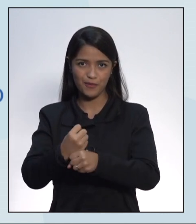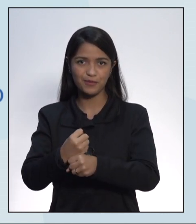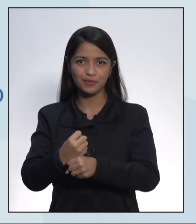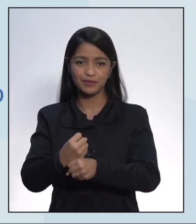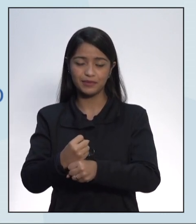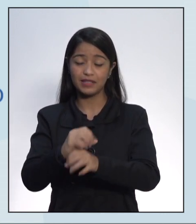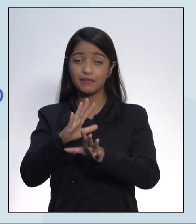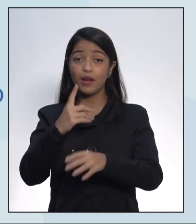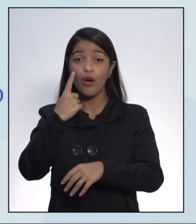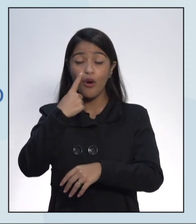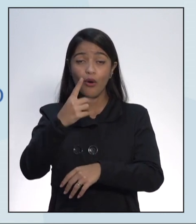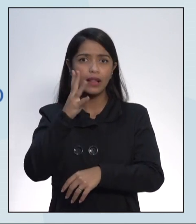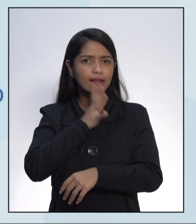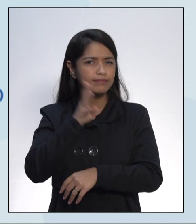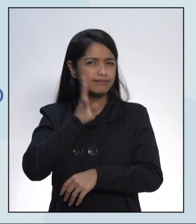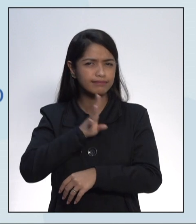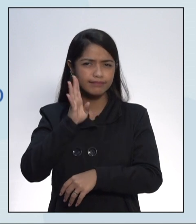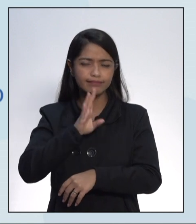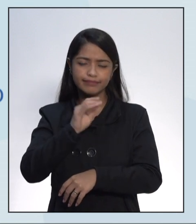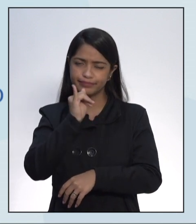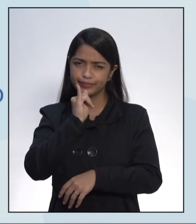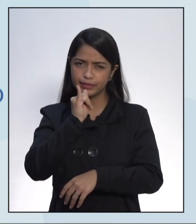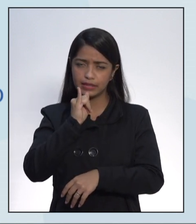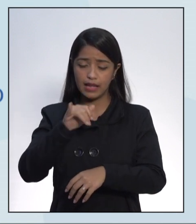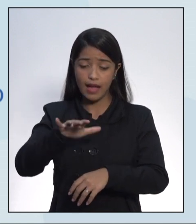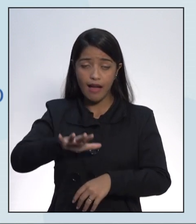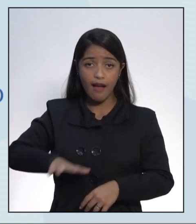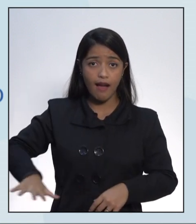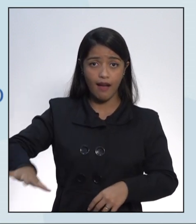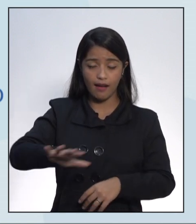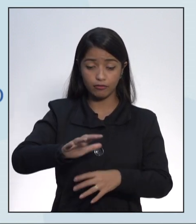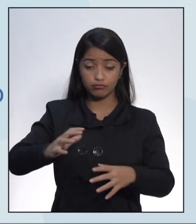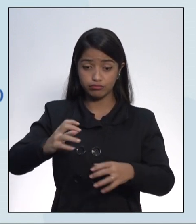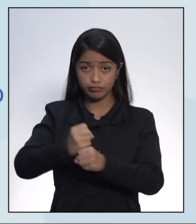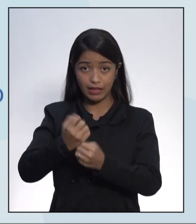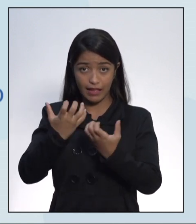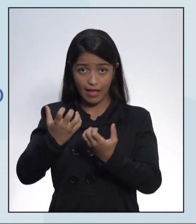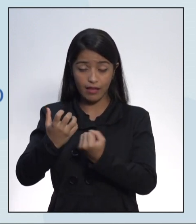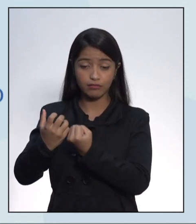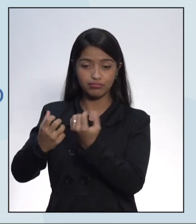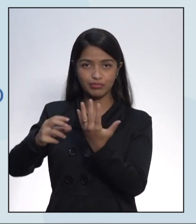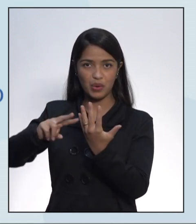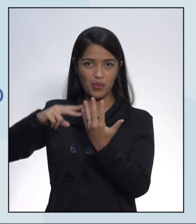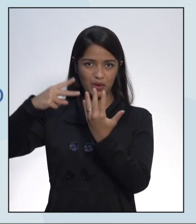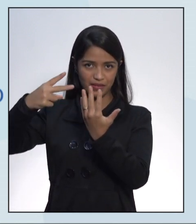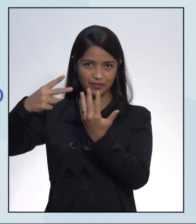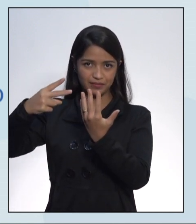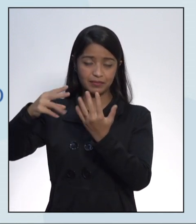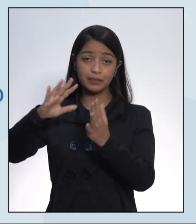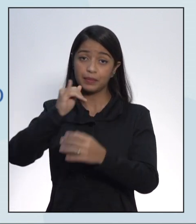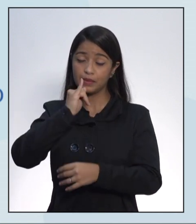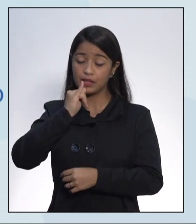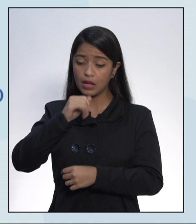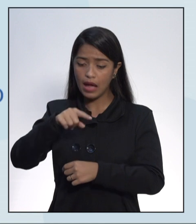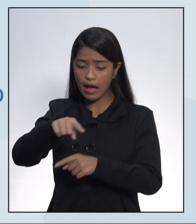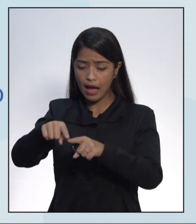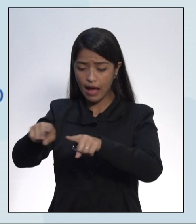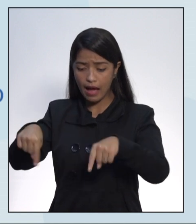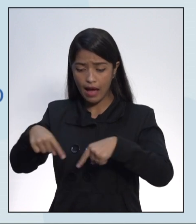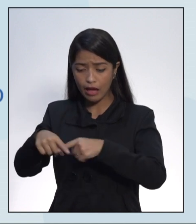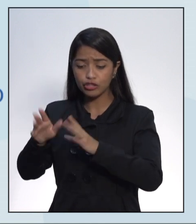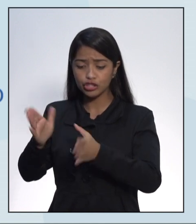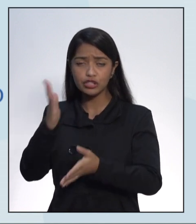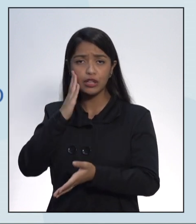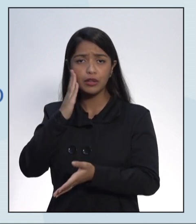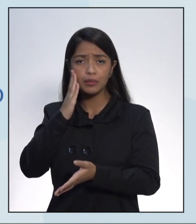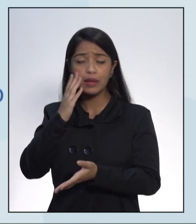bacana que a gente tem aí. Se a gente precisar calcular a área, a gente eleva ao quadrado. Agora, se a gente já tem a área do quadrado e quer achar